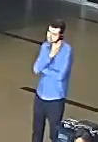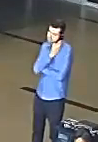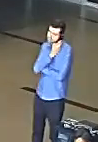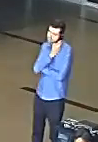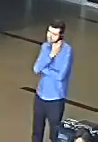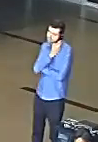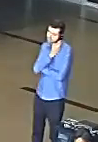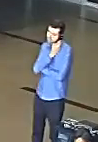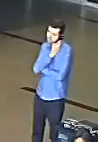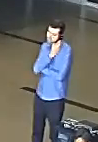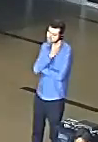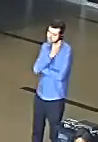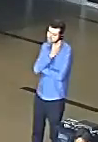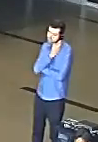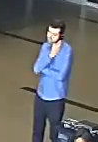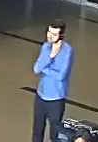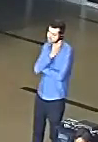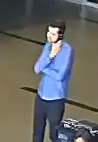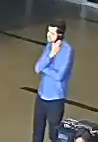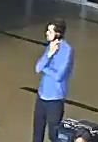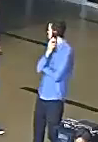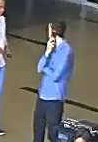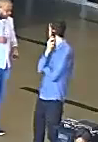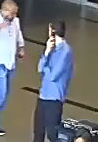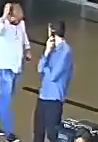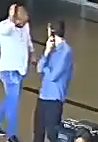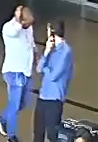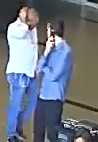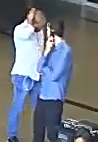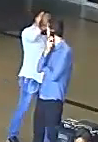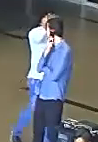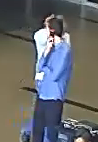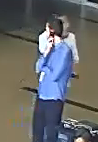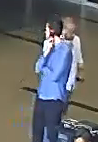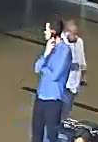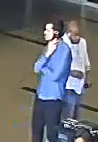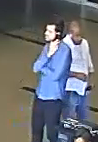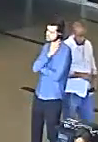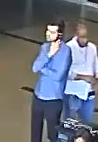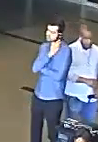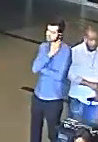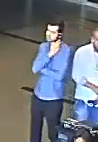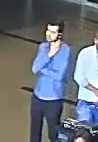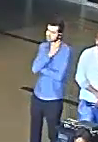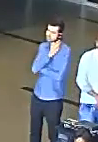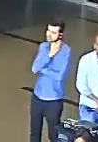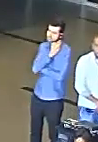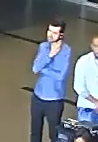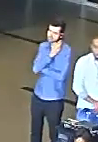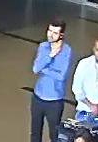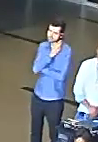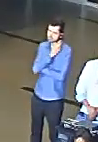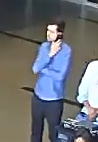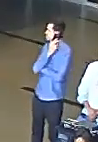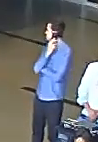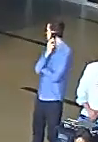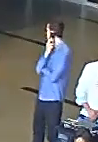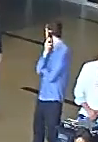estão fazendo com com que seus direitos sejam efetivados né não podemos deixar que